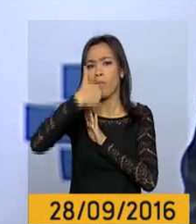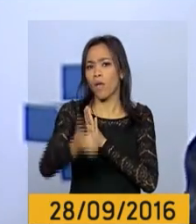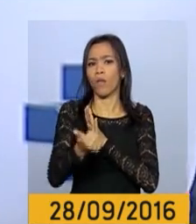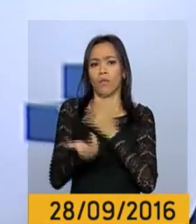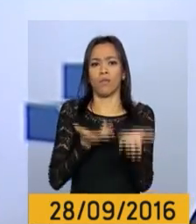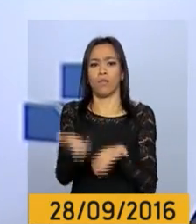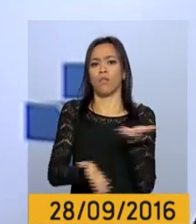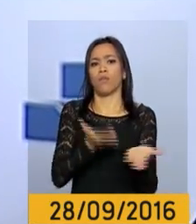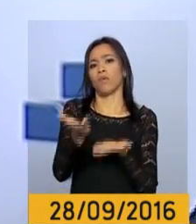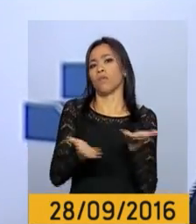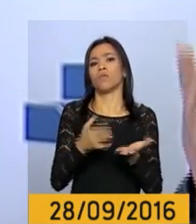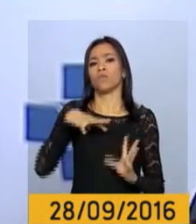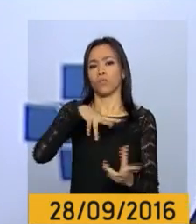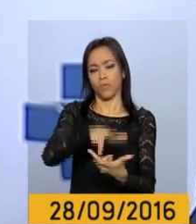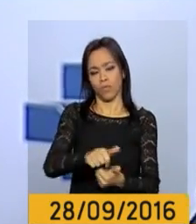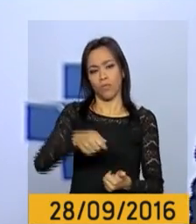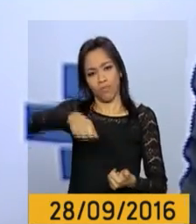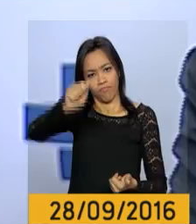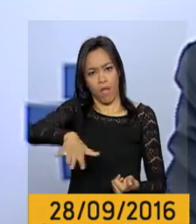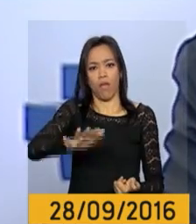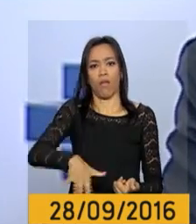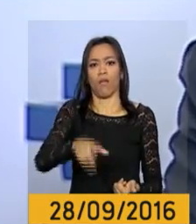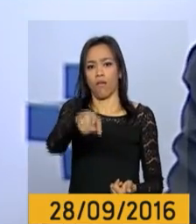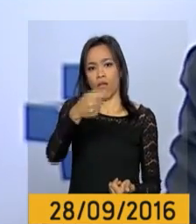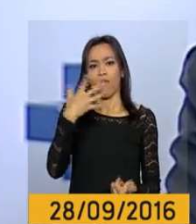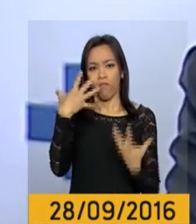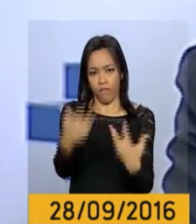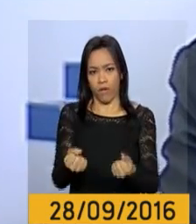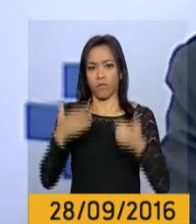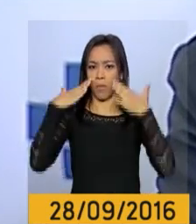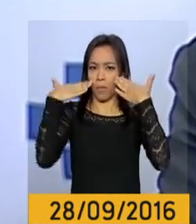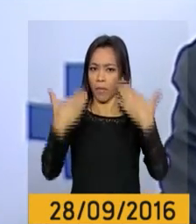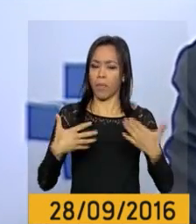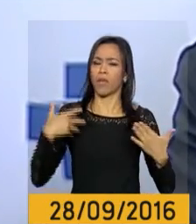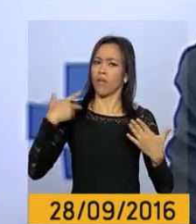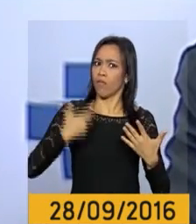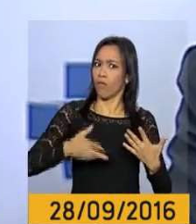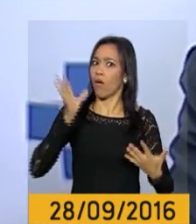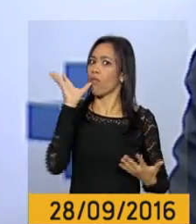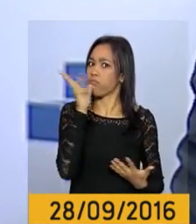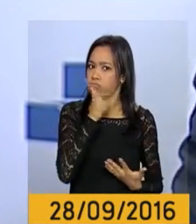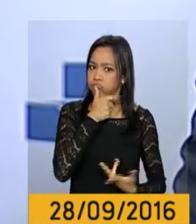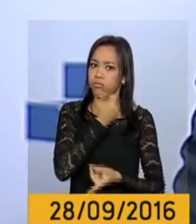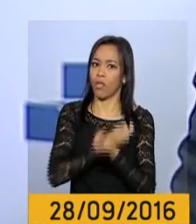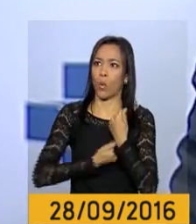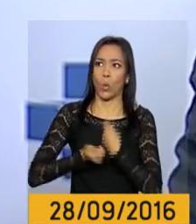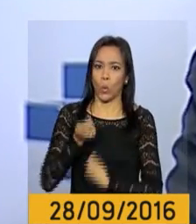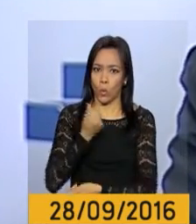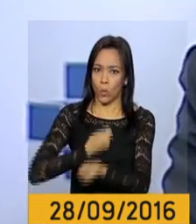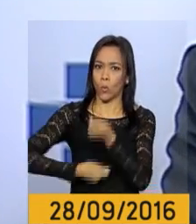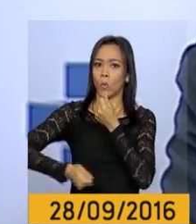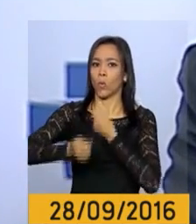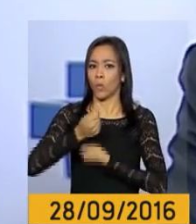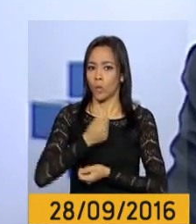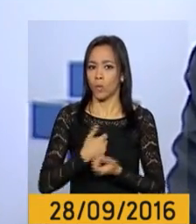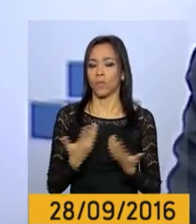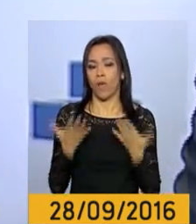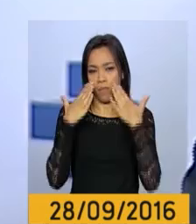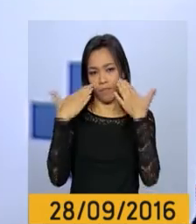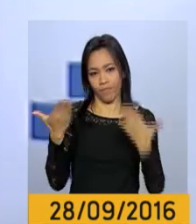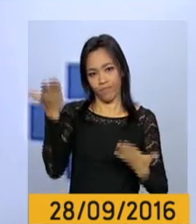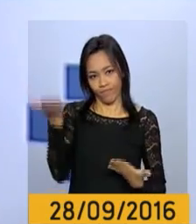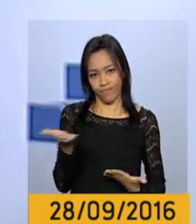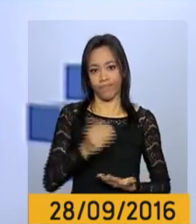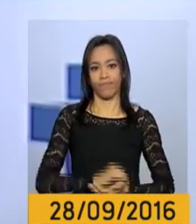mundo pelo menor custo então começamos depois de uma longa negociação não deve começamos pela aids na cadeia eu tenho palavra